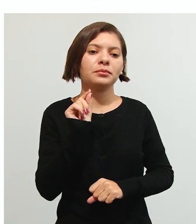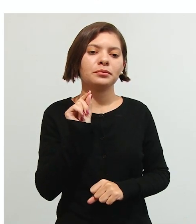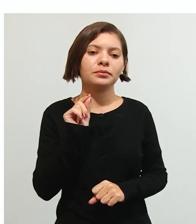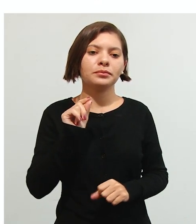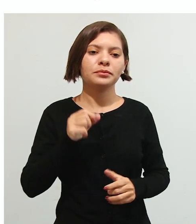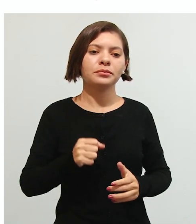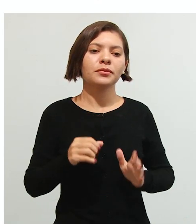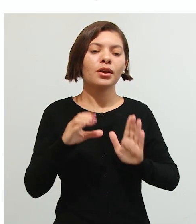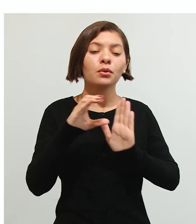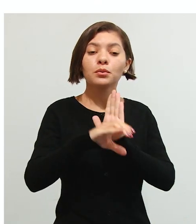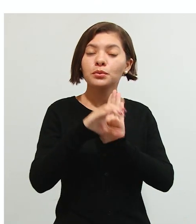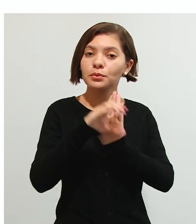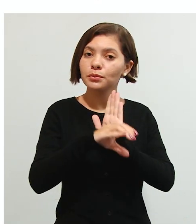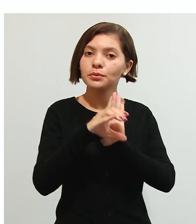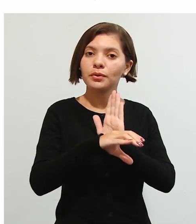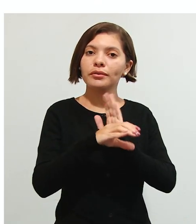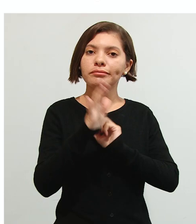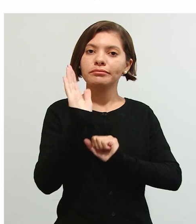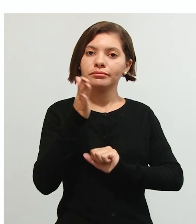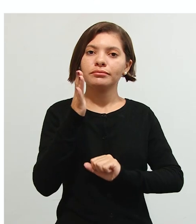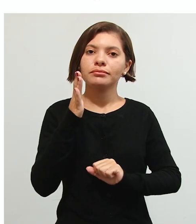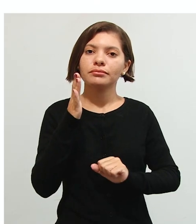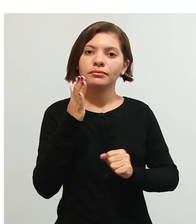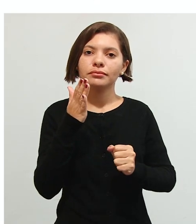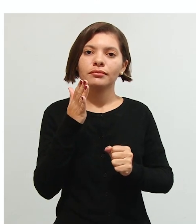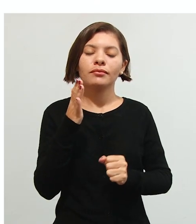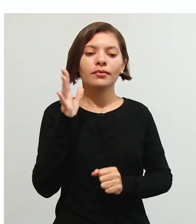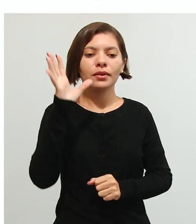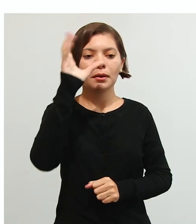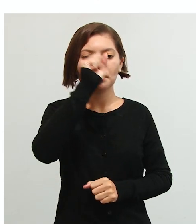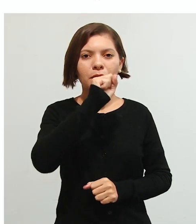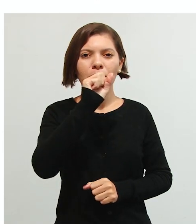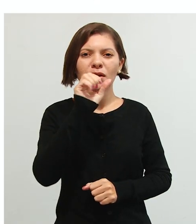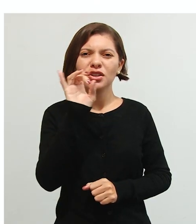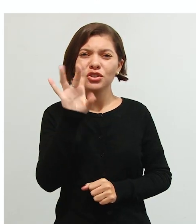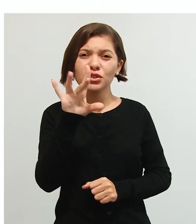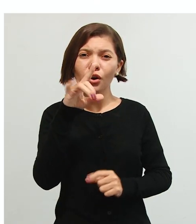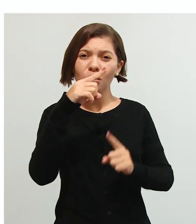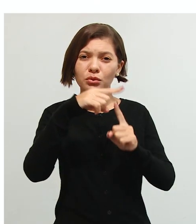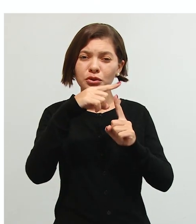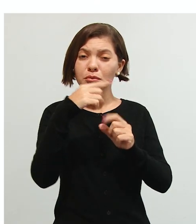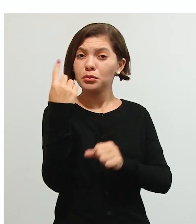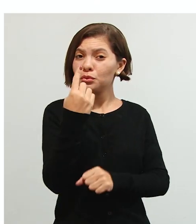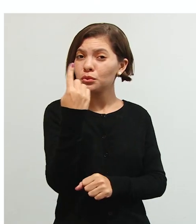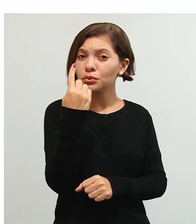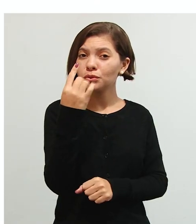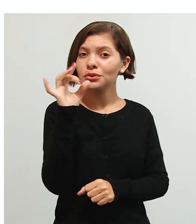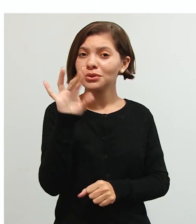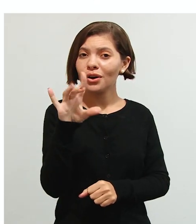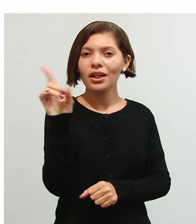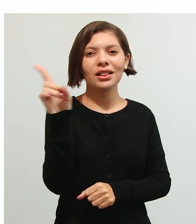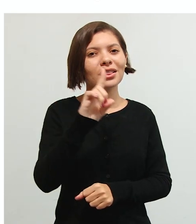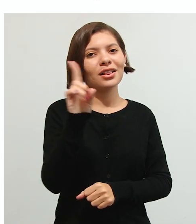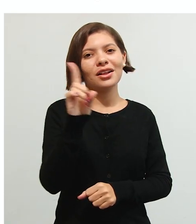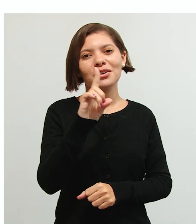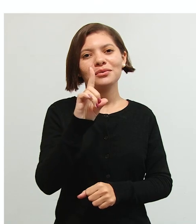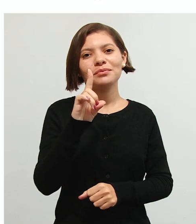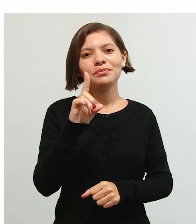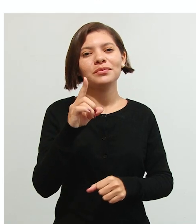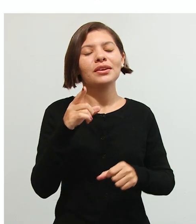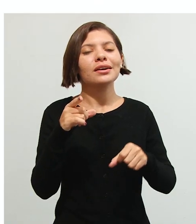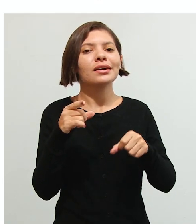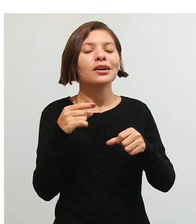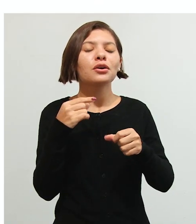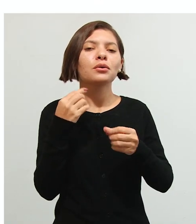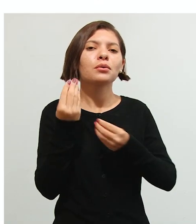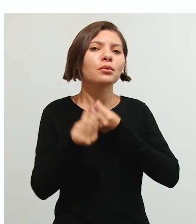em conceitos, como a gente acabou de ver, que não são apenas um tipo de conceito, nós trabalhamos só a coletividade, não.